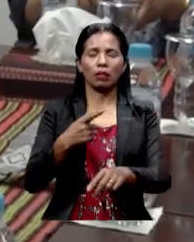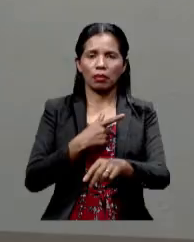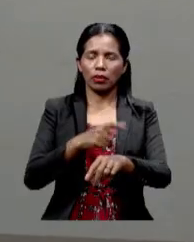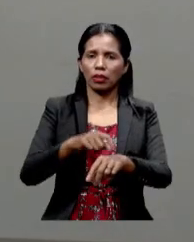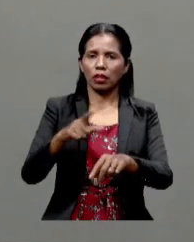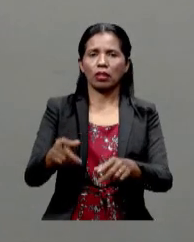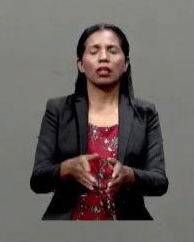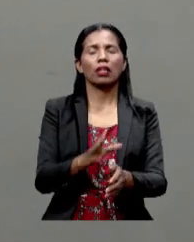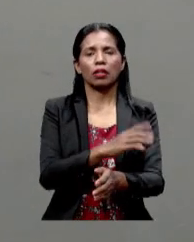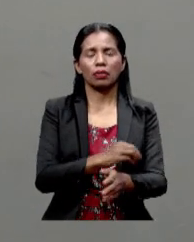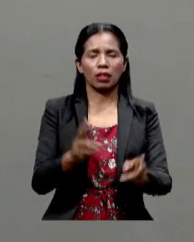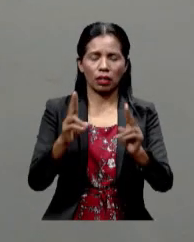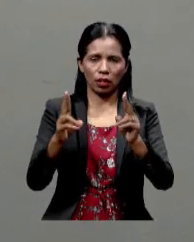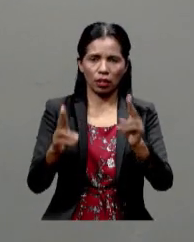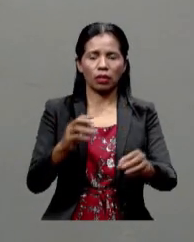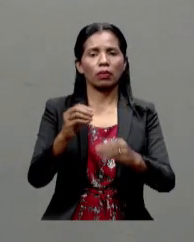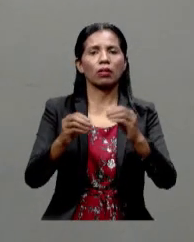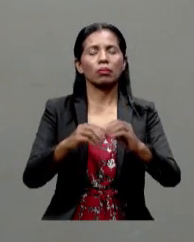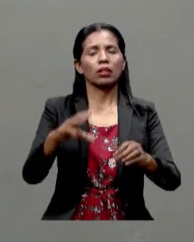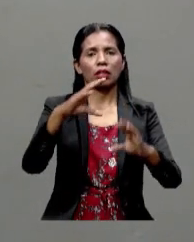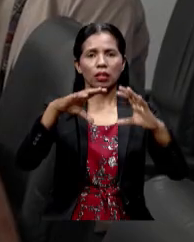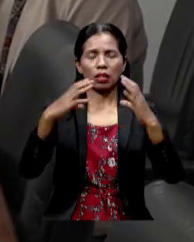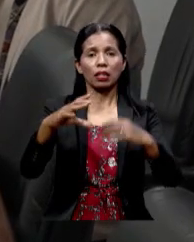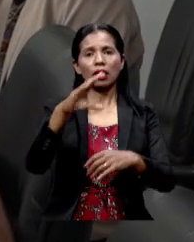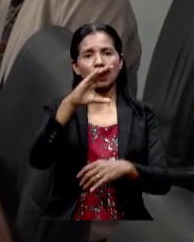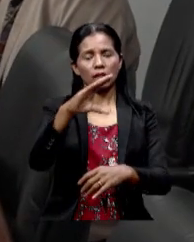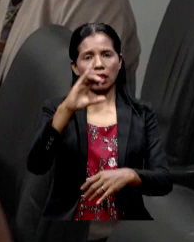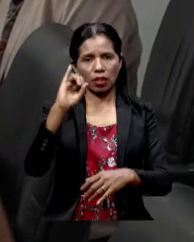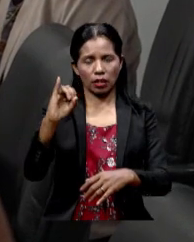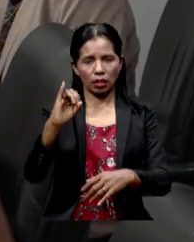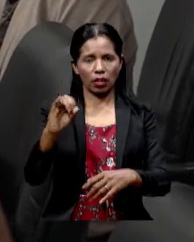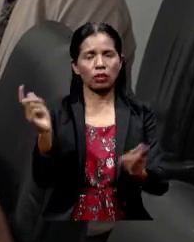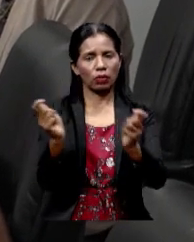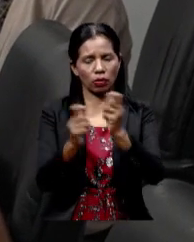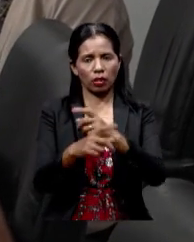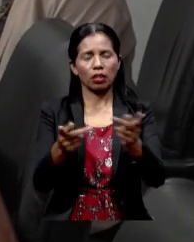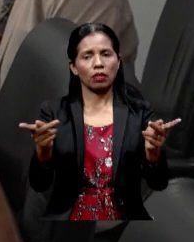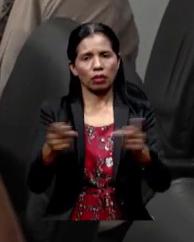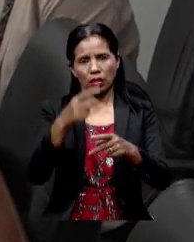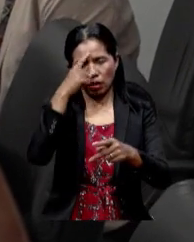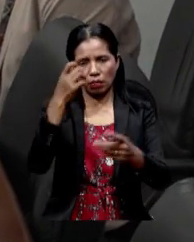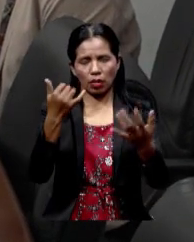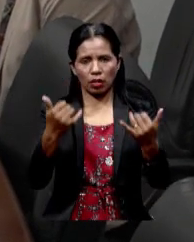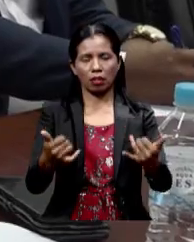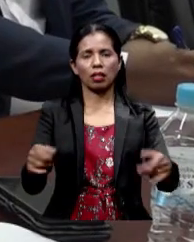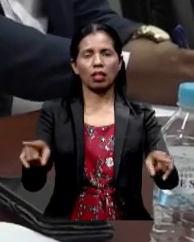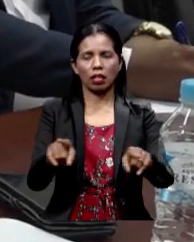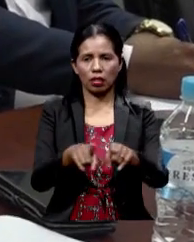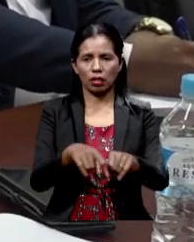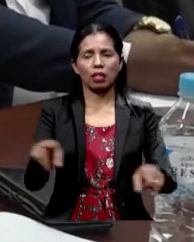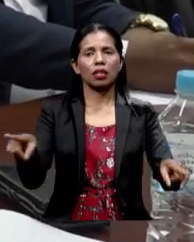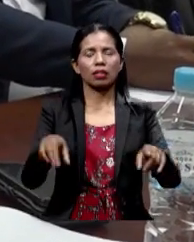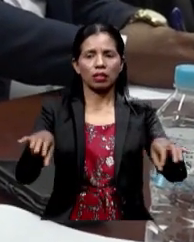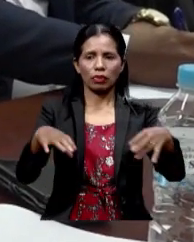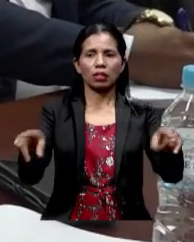ato acelera substituição conselheiro Conselho Imprensa, onde troca nha fatin, tamba daudau ne nha assumi fali, canar